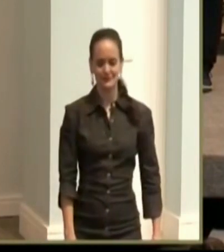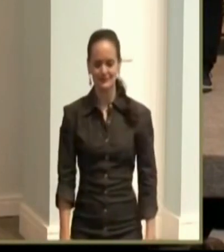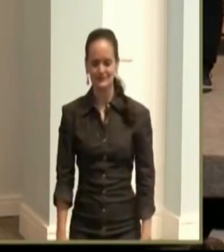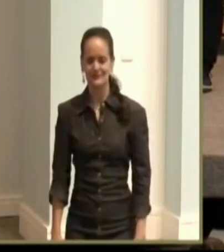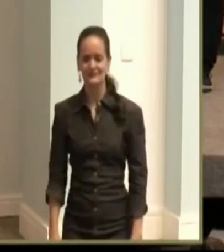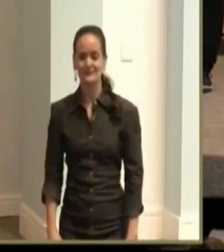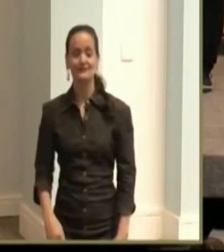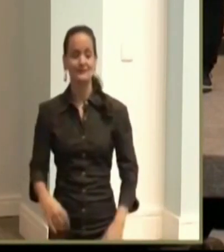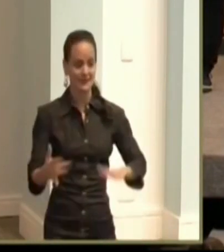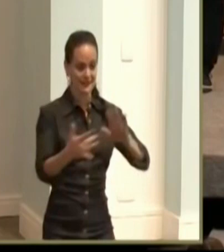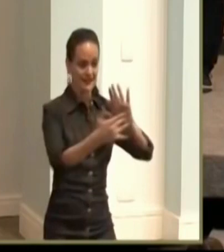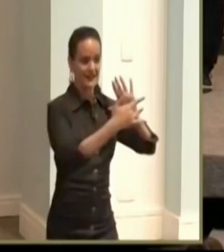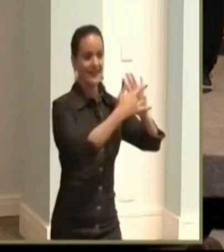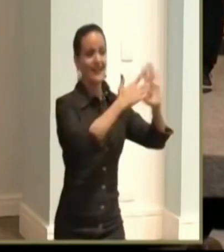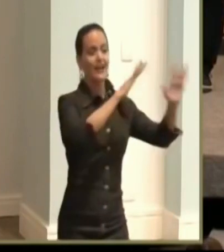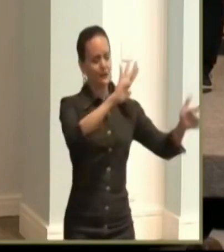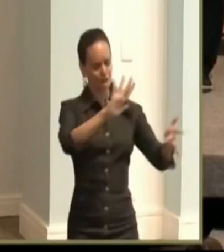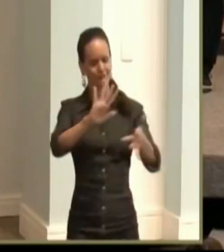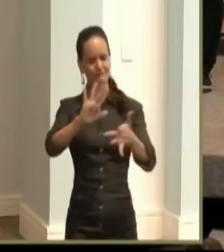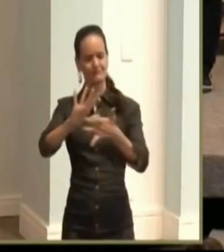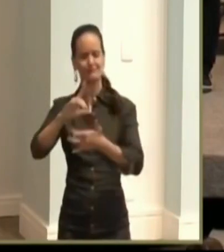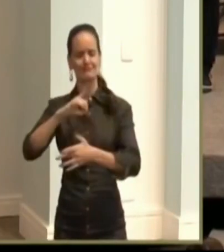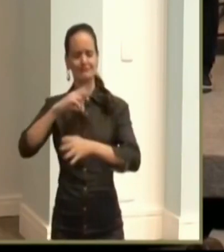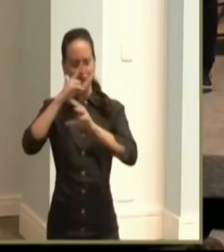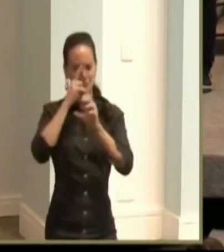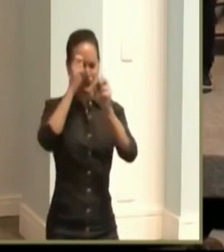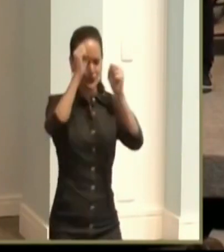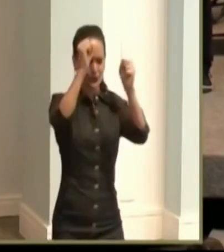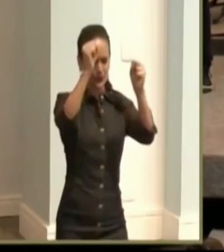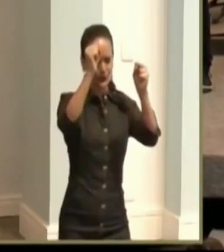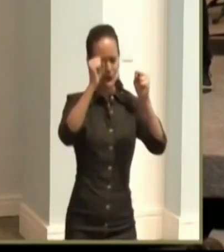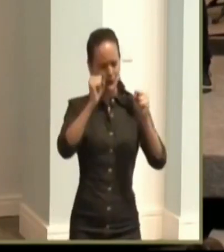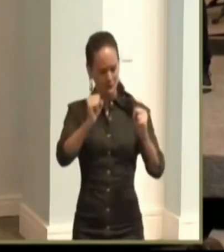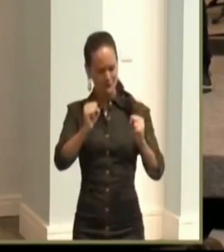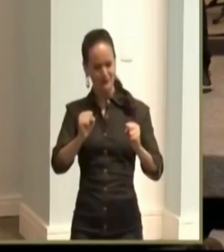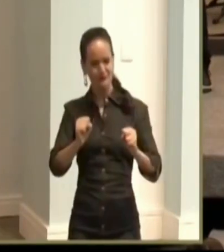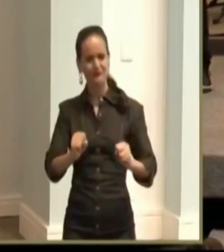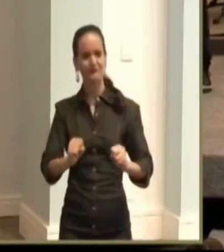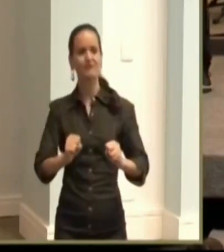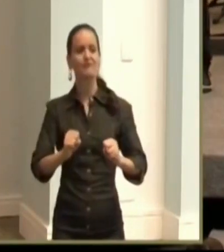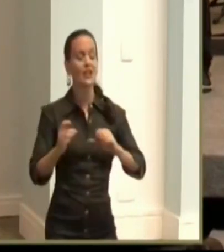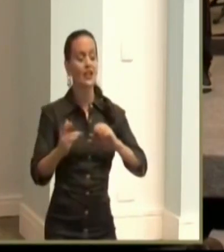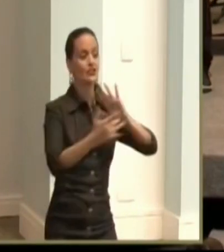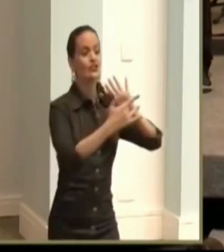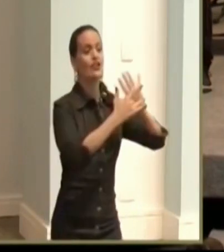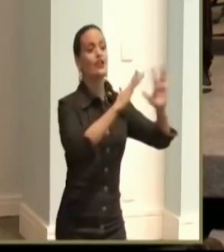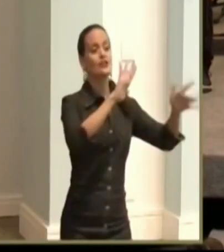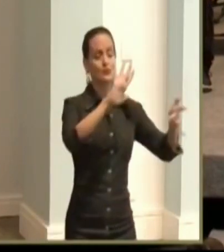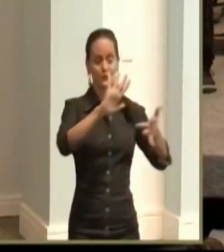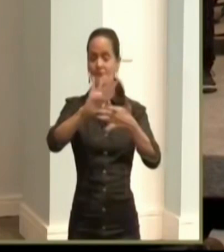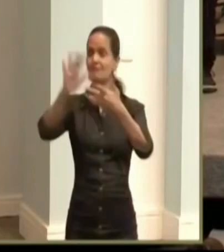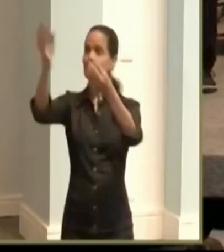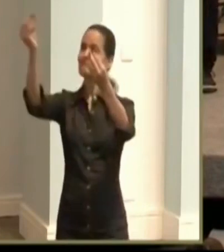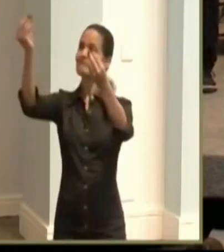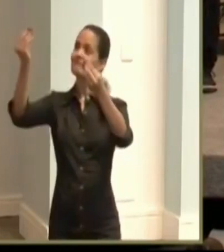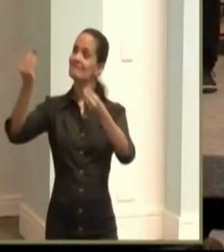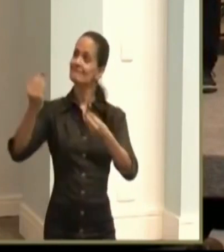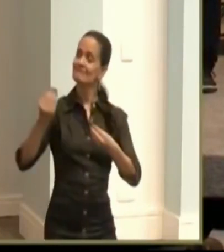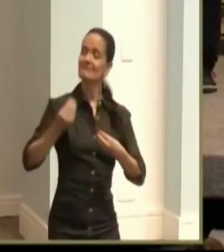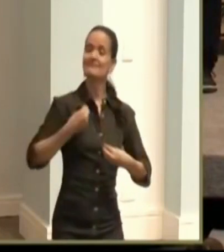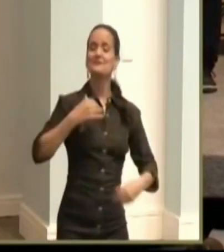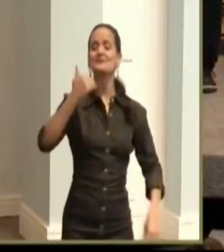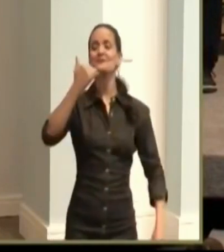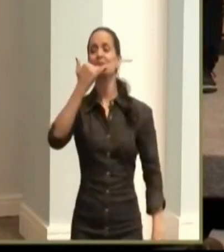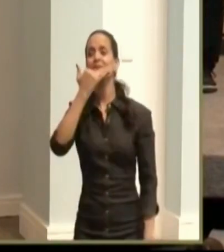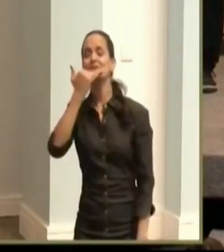quiser. Amor e com poder, Cristo dá o seu perdão. Ele